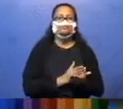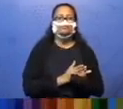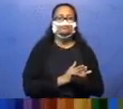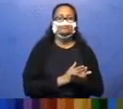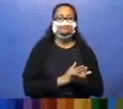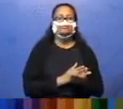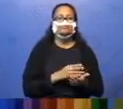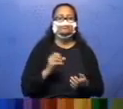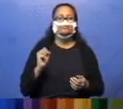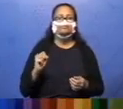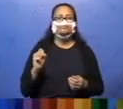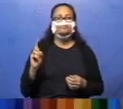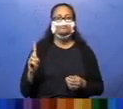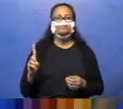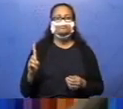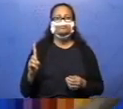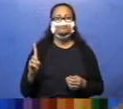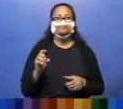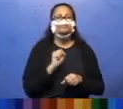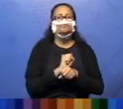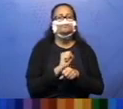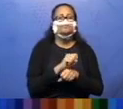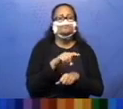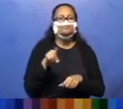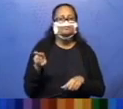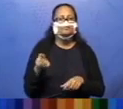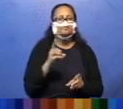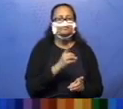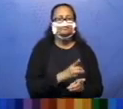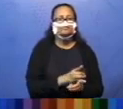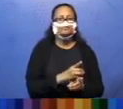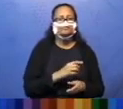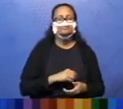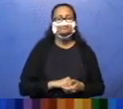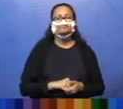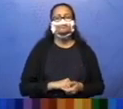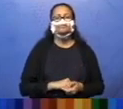apostila. 81, estou esperando você achar.